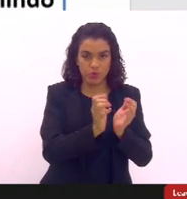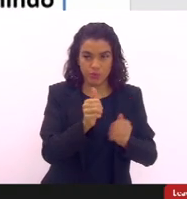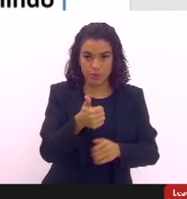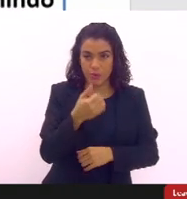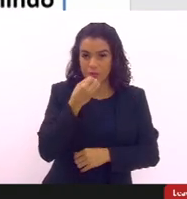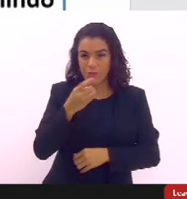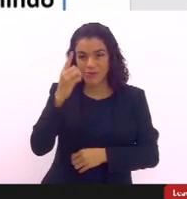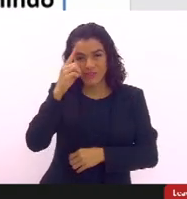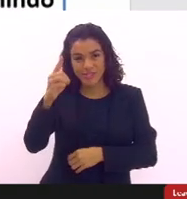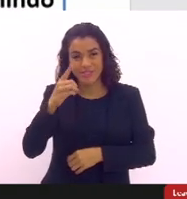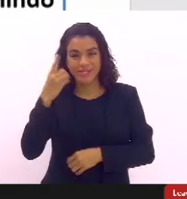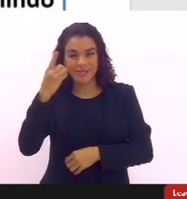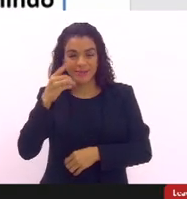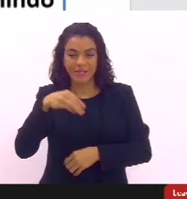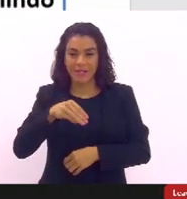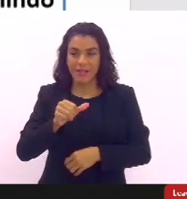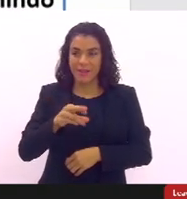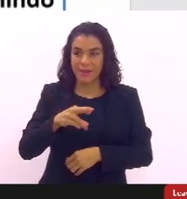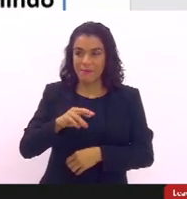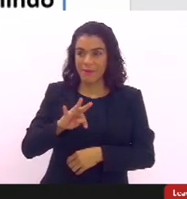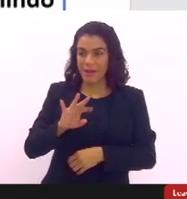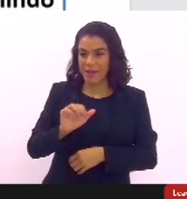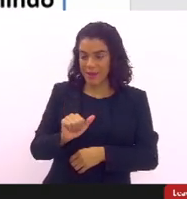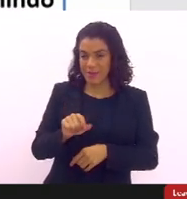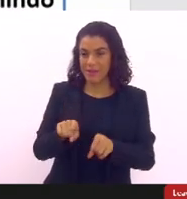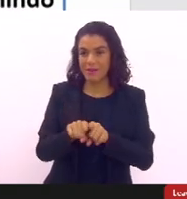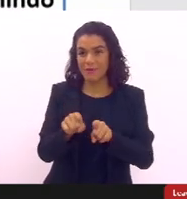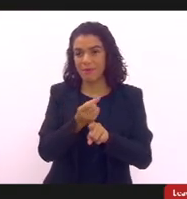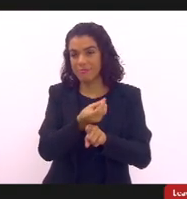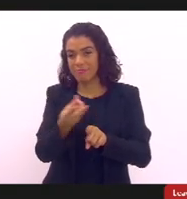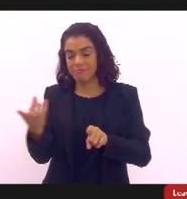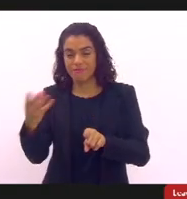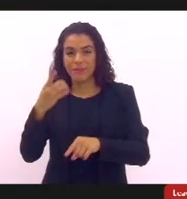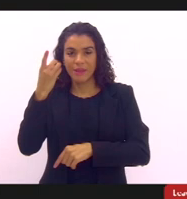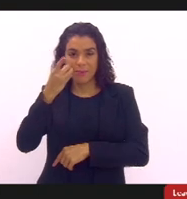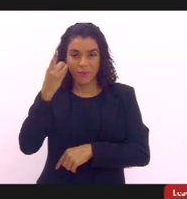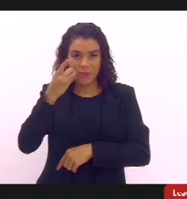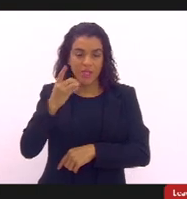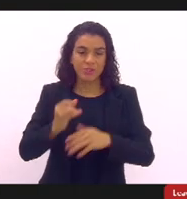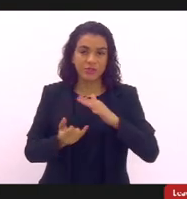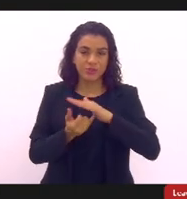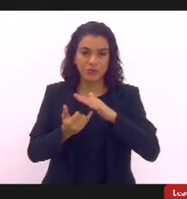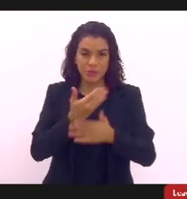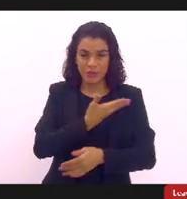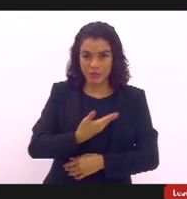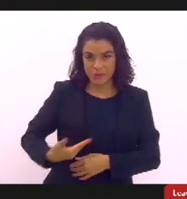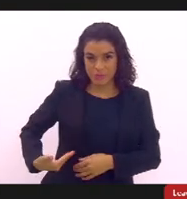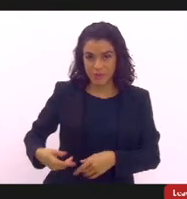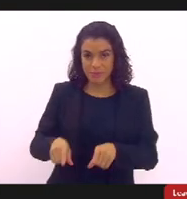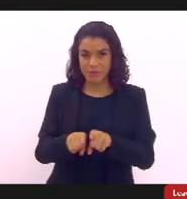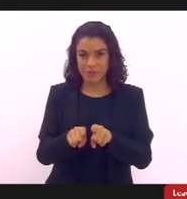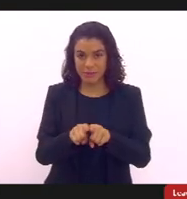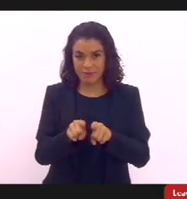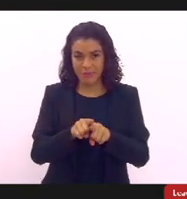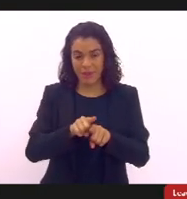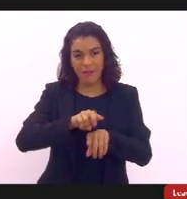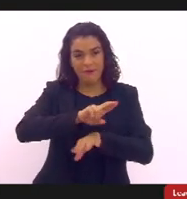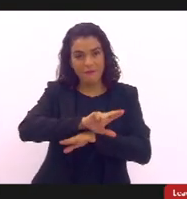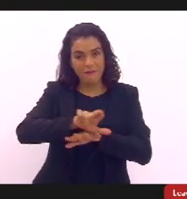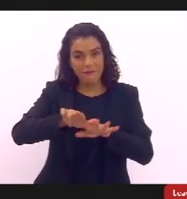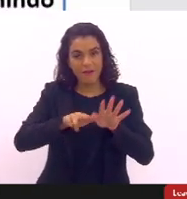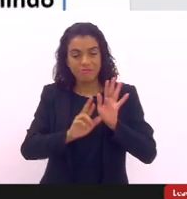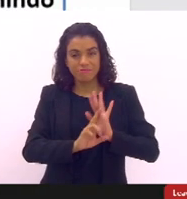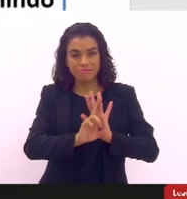Bom dia, deputada Marta Rocha, demais deputados aí presentes, né, instituições públicas e demais representantes